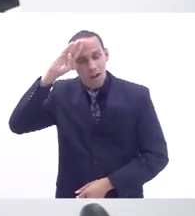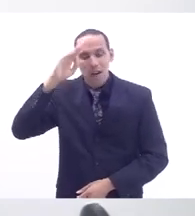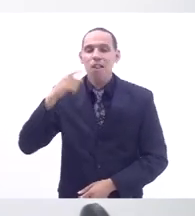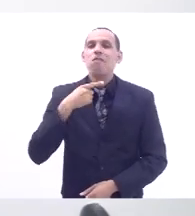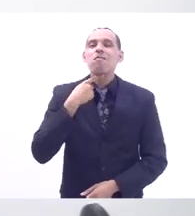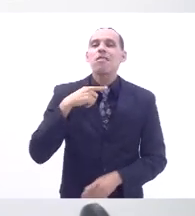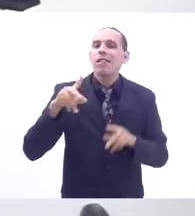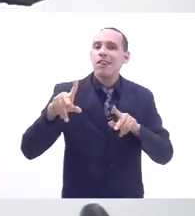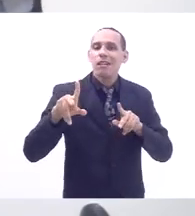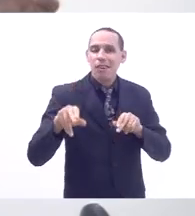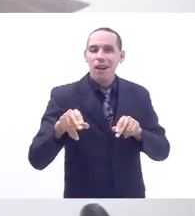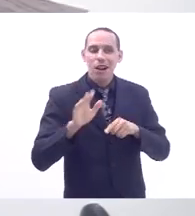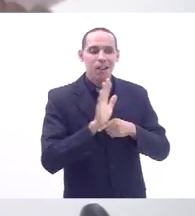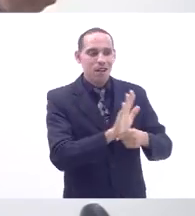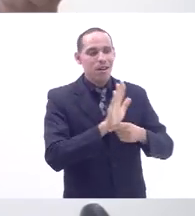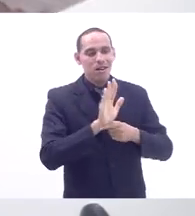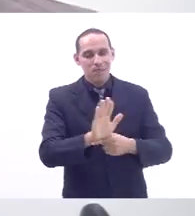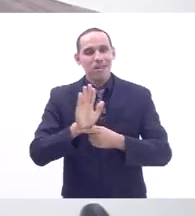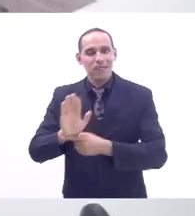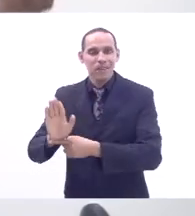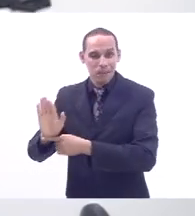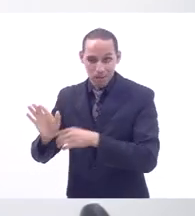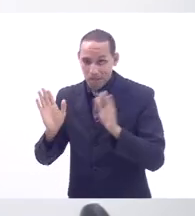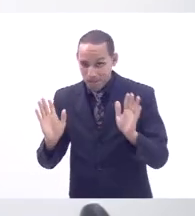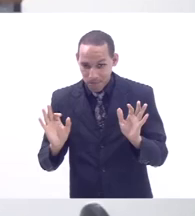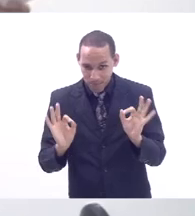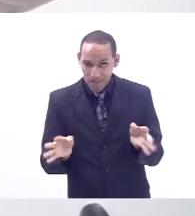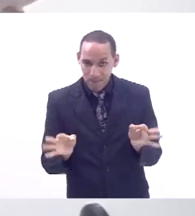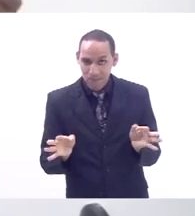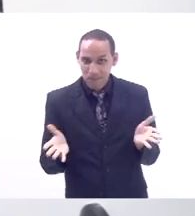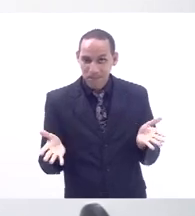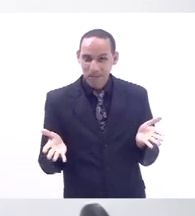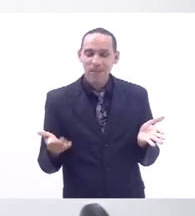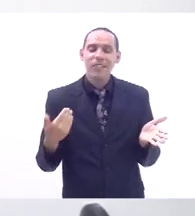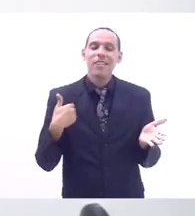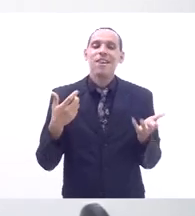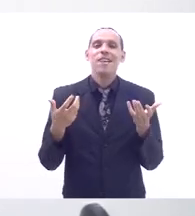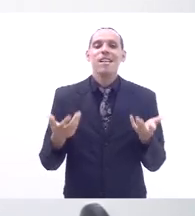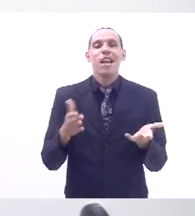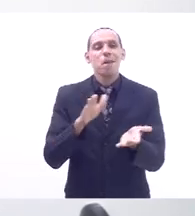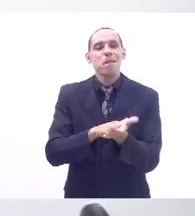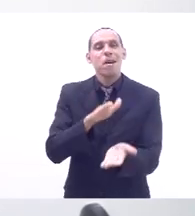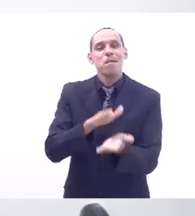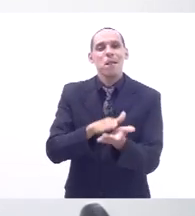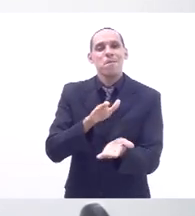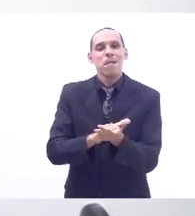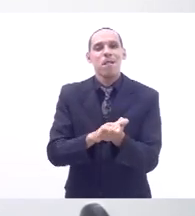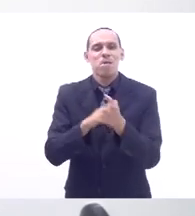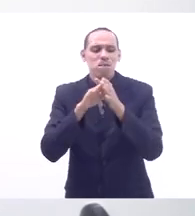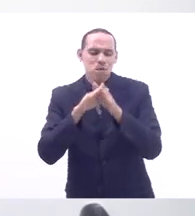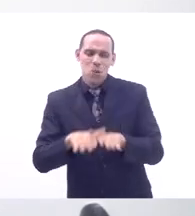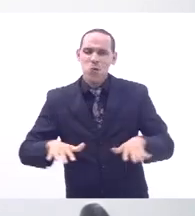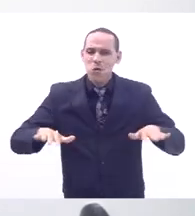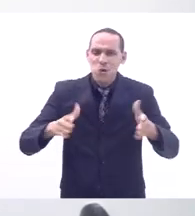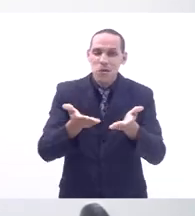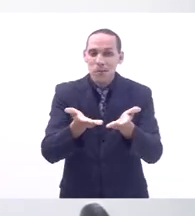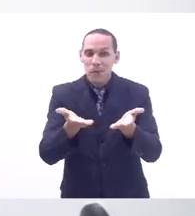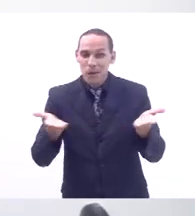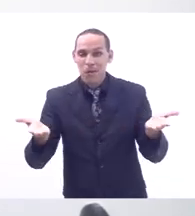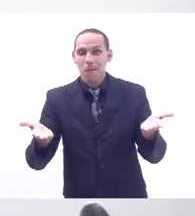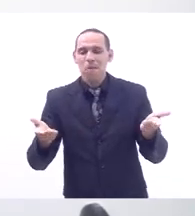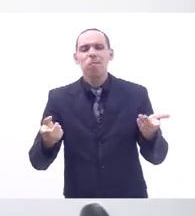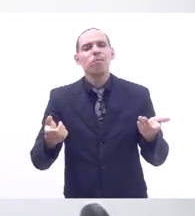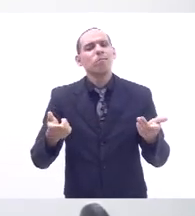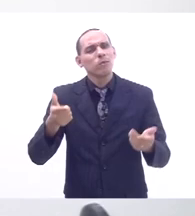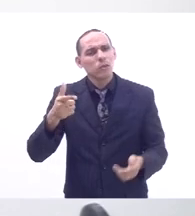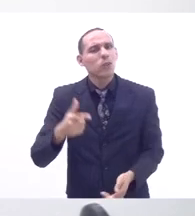é ajudar, não é isso? E é por isso que eu queria parabenizar a todos os senhores, falar